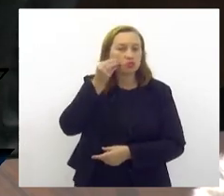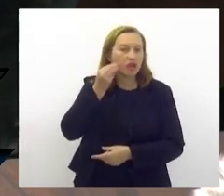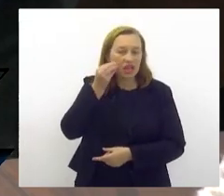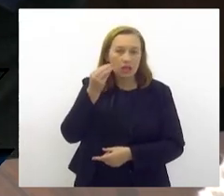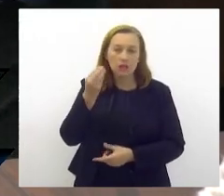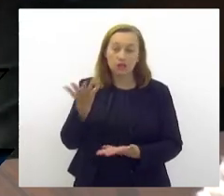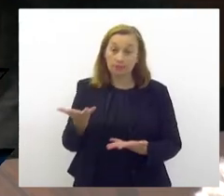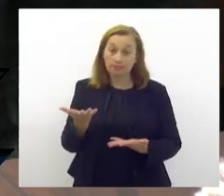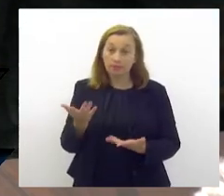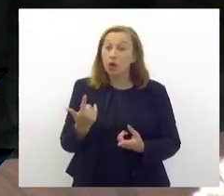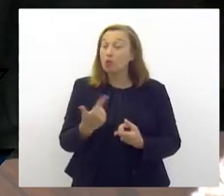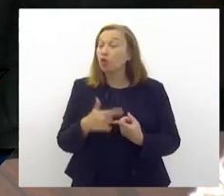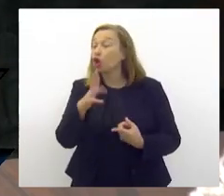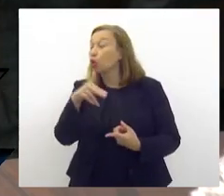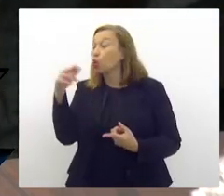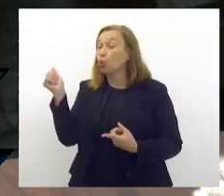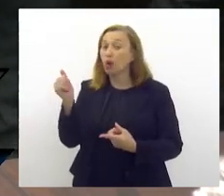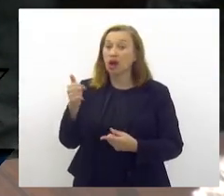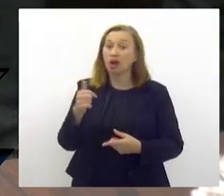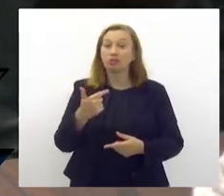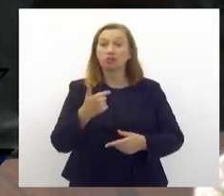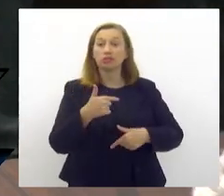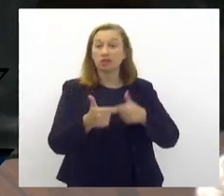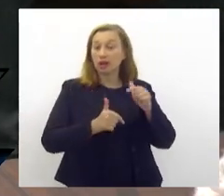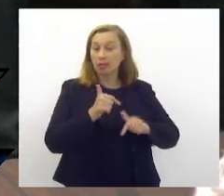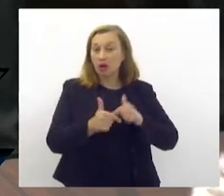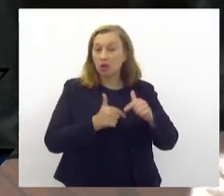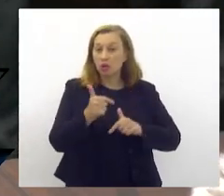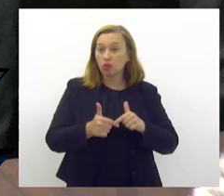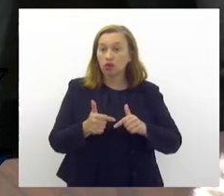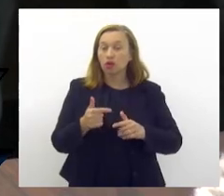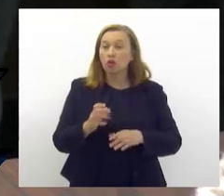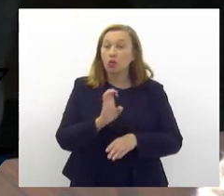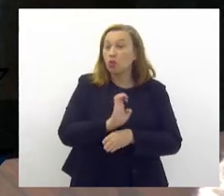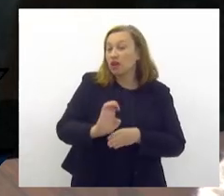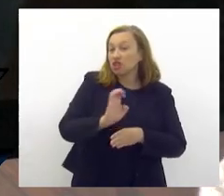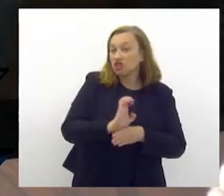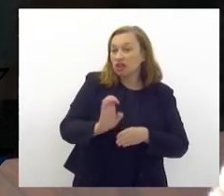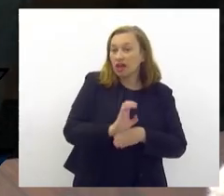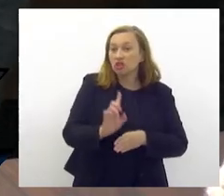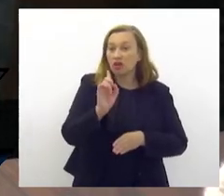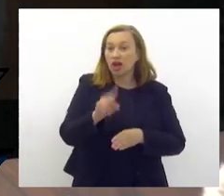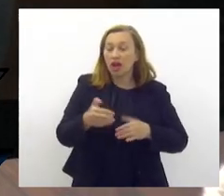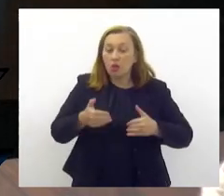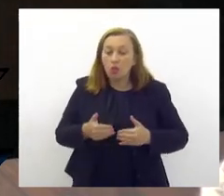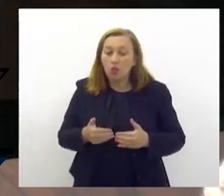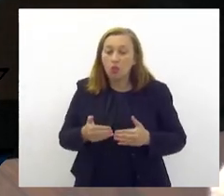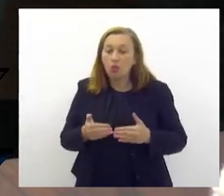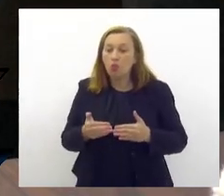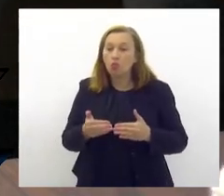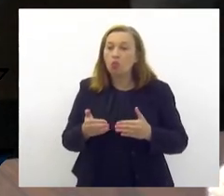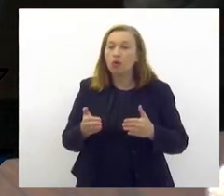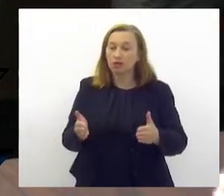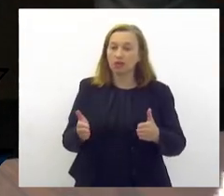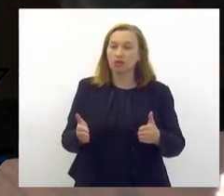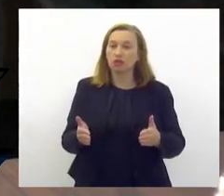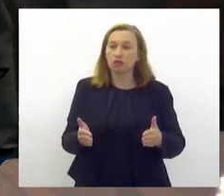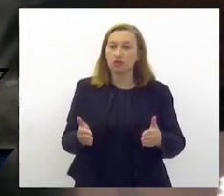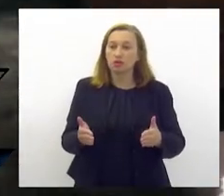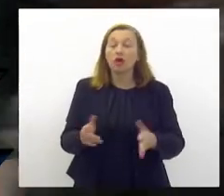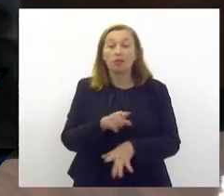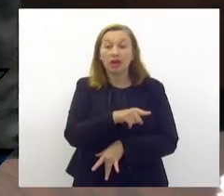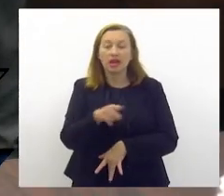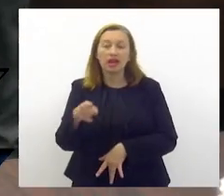experiência porque nunca trabalhou. O estágio é uma porta aberta para que